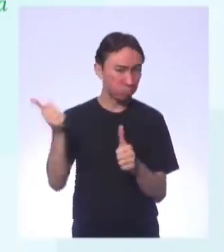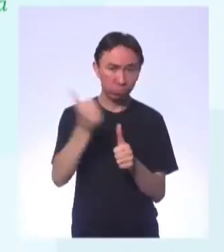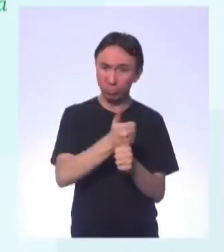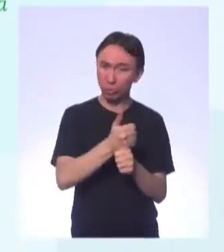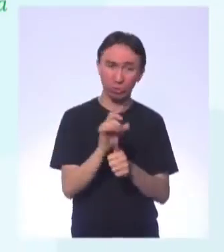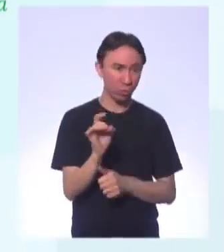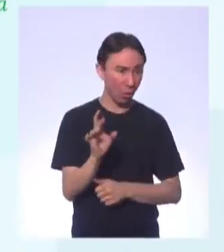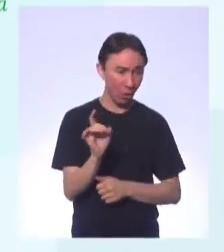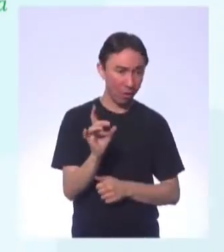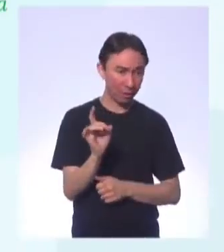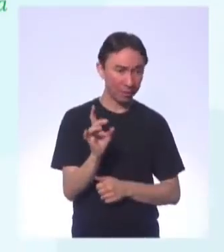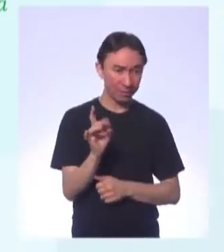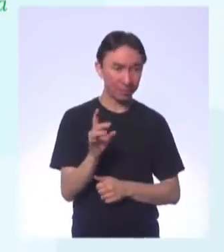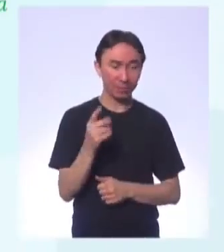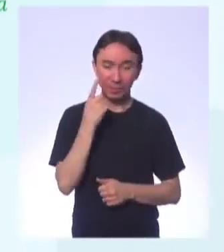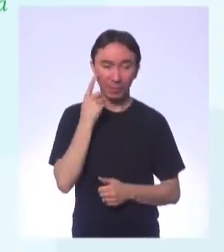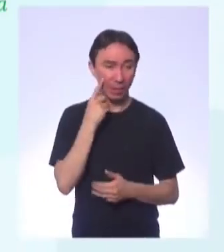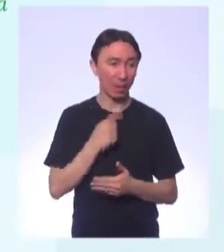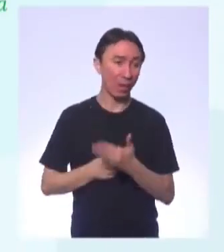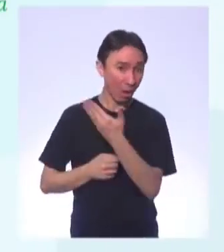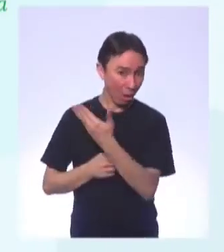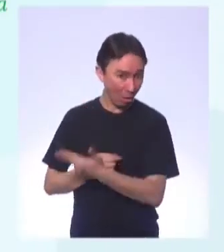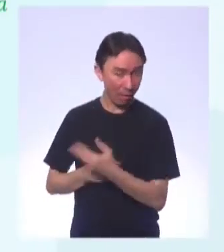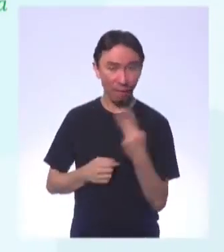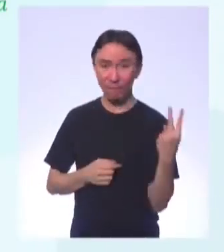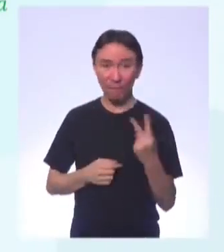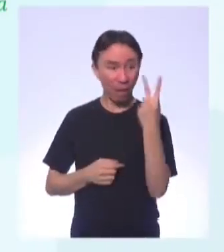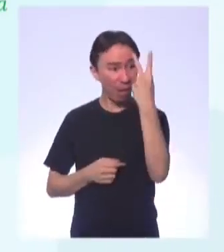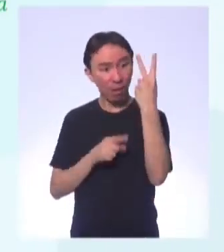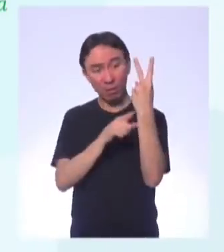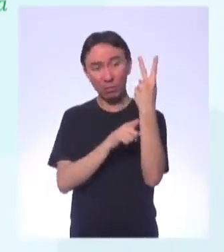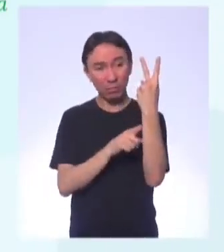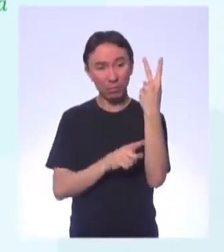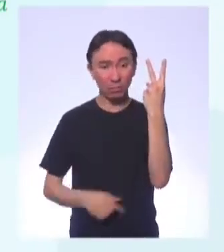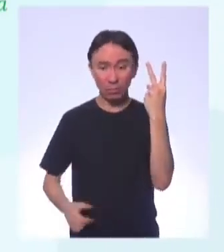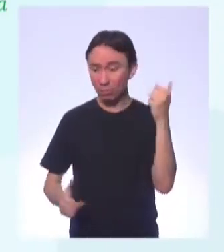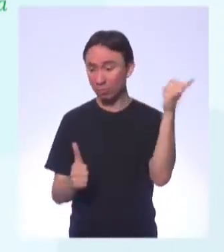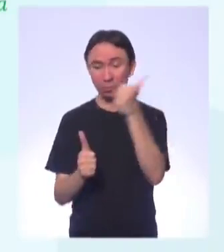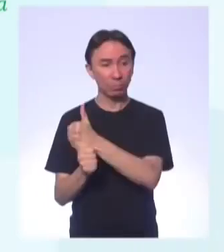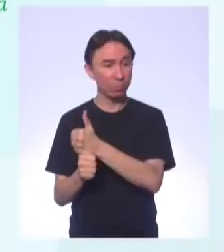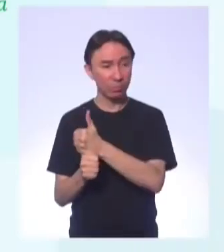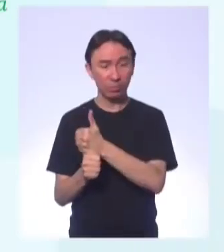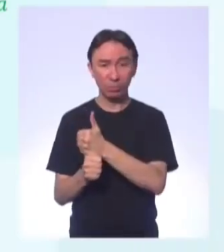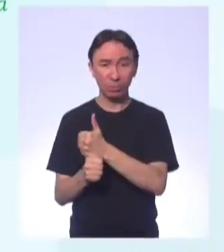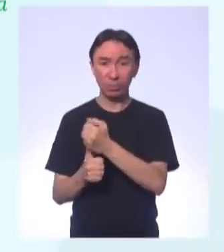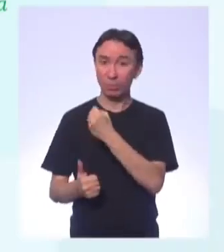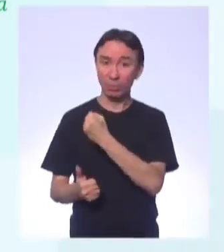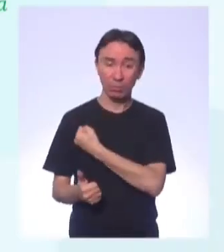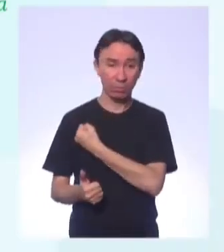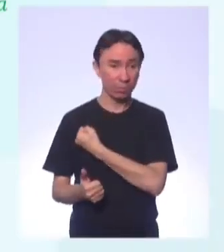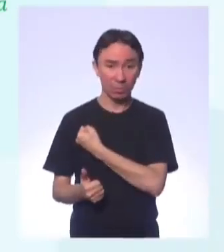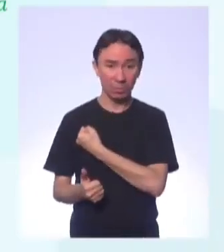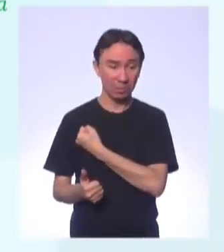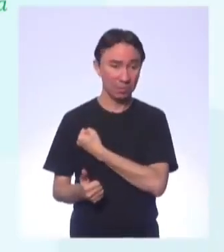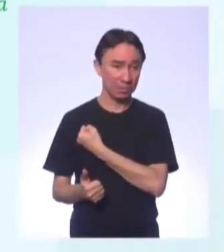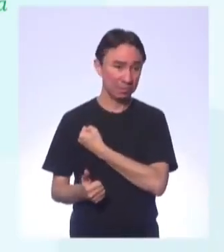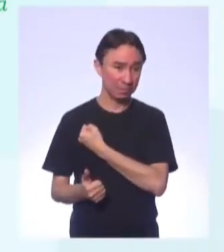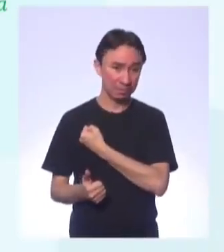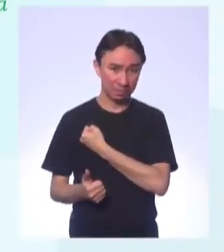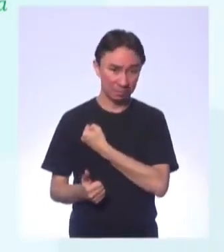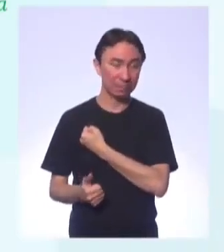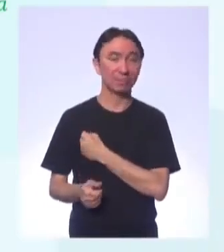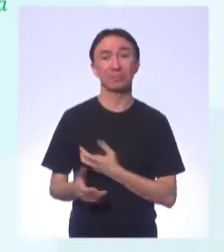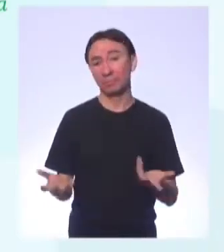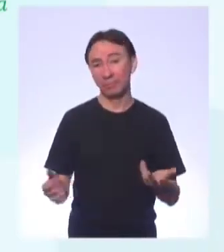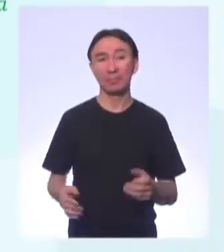essa incógnita né o substituir esses valores pelo que está aqui ó pelo que eu coloquei Então eu tenho